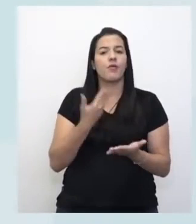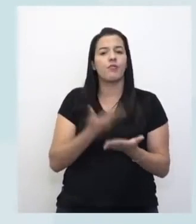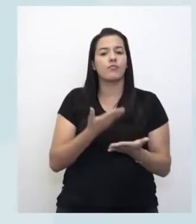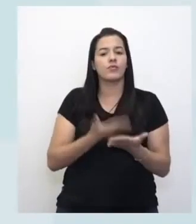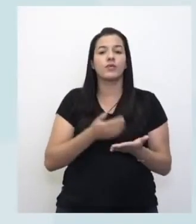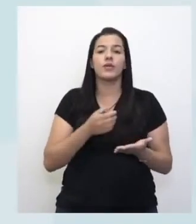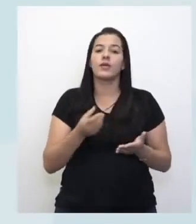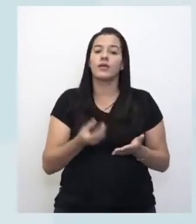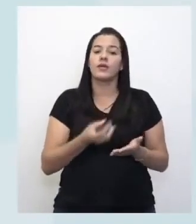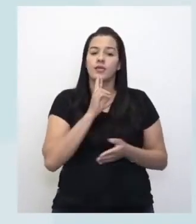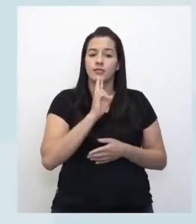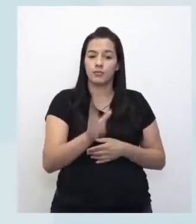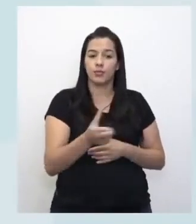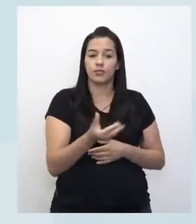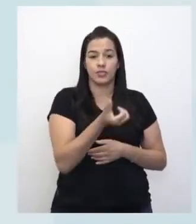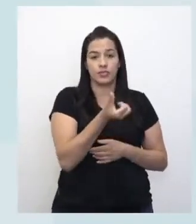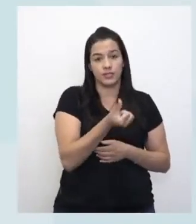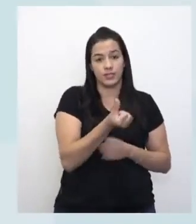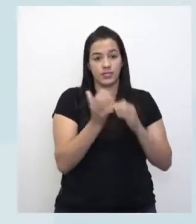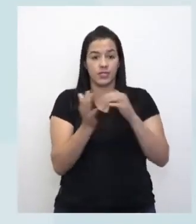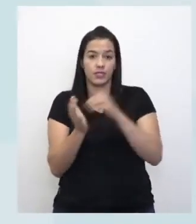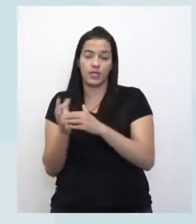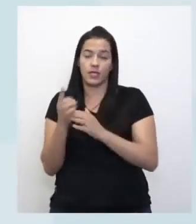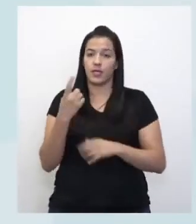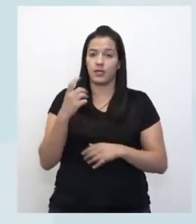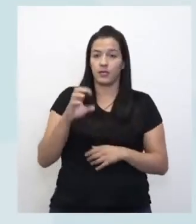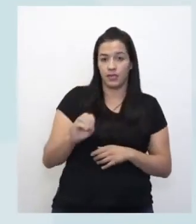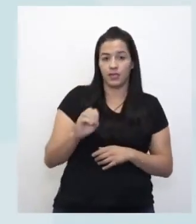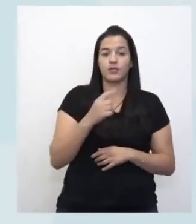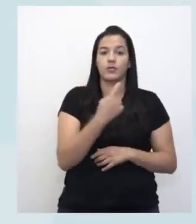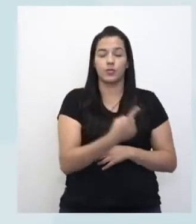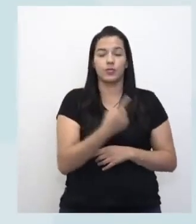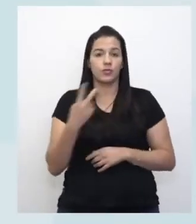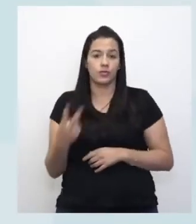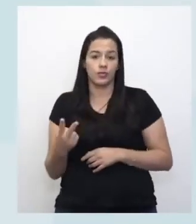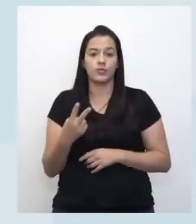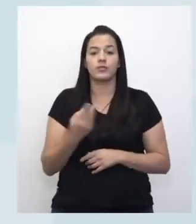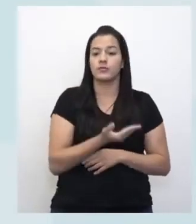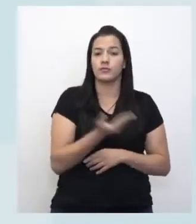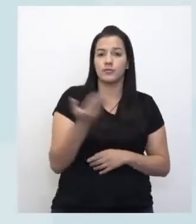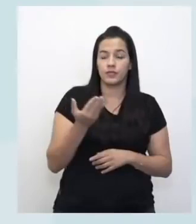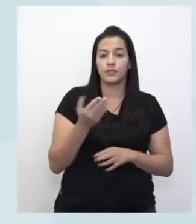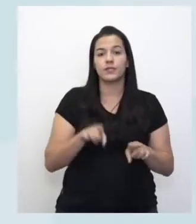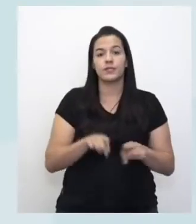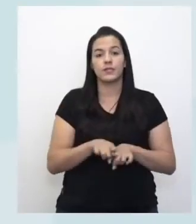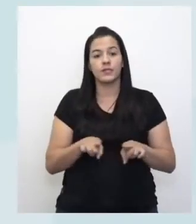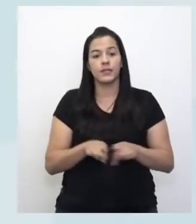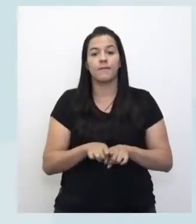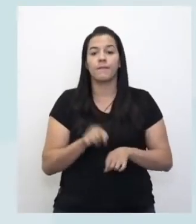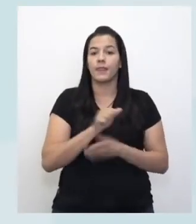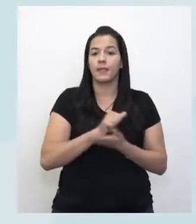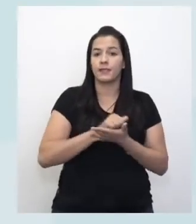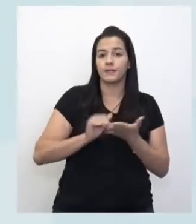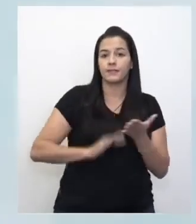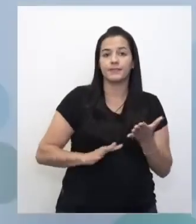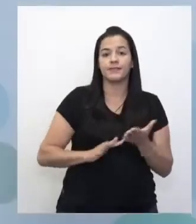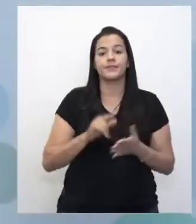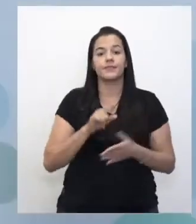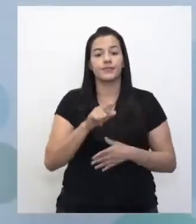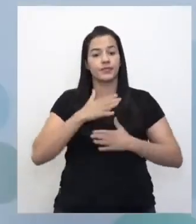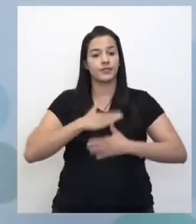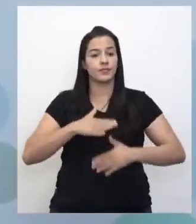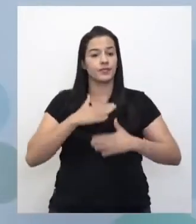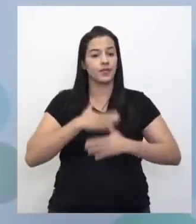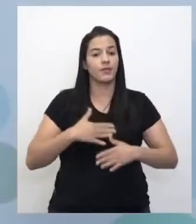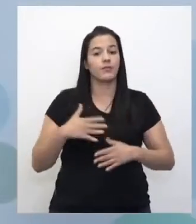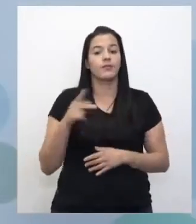páginas 6 a 10, tá certo? São as aulas 1 e 2, provavelmente, é isso aí. E o recado também em relação às tarefas, gente, fiquem calmos,